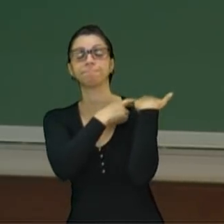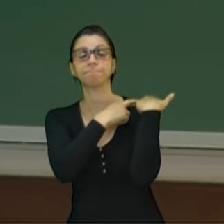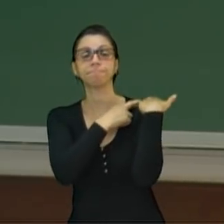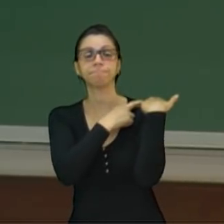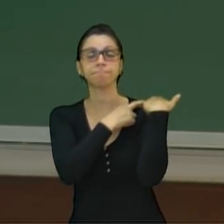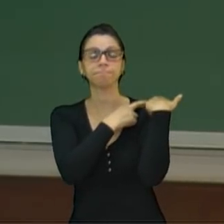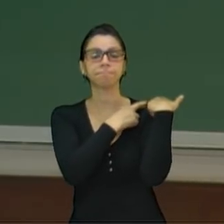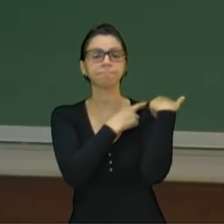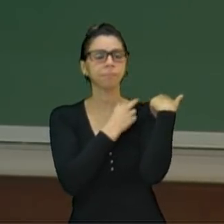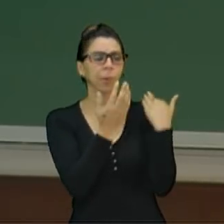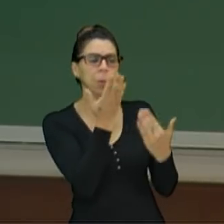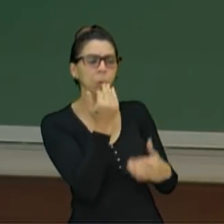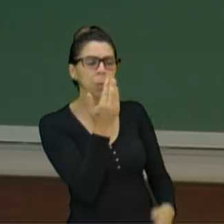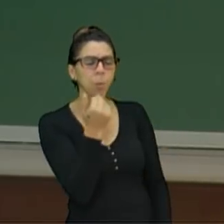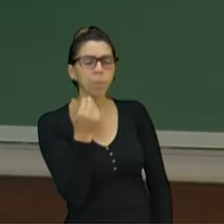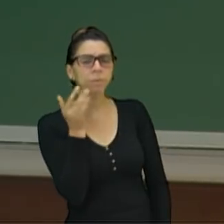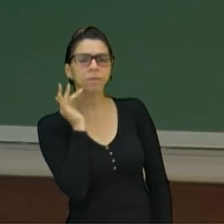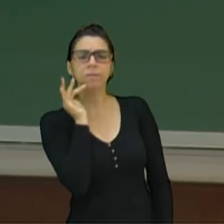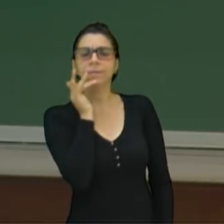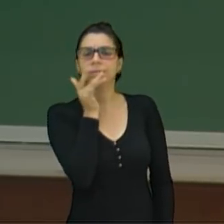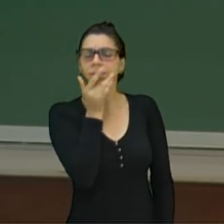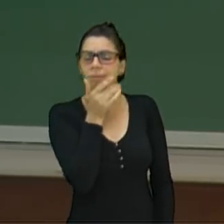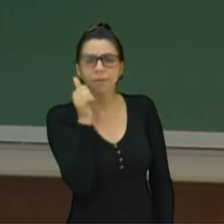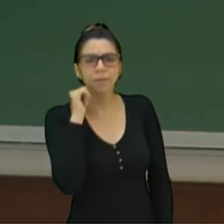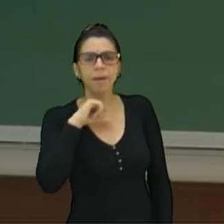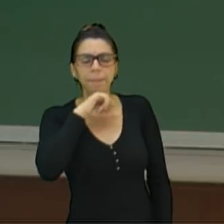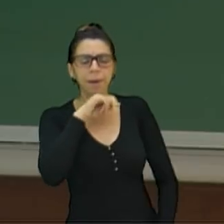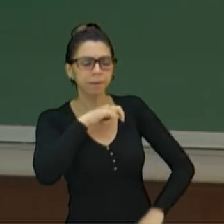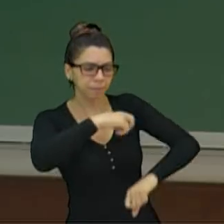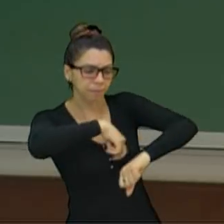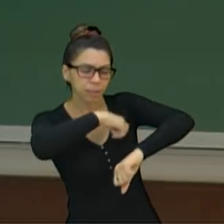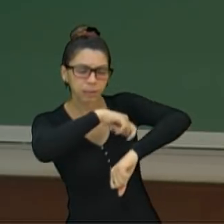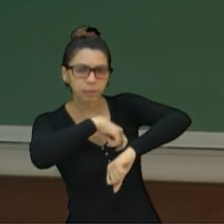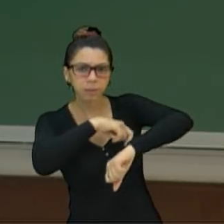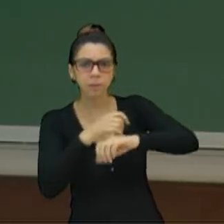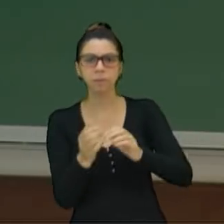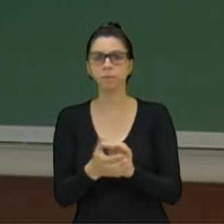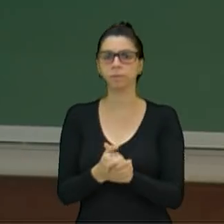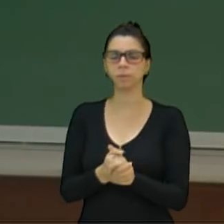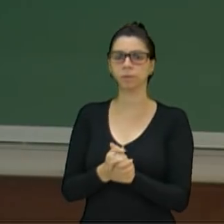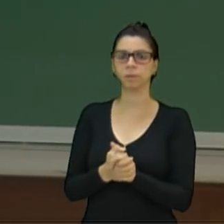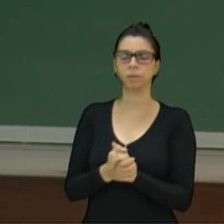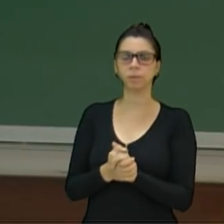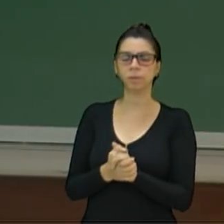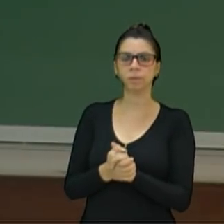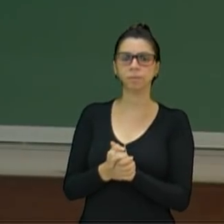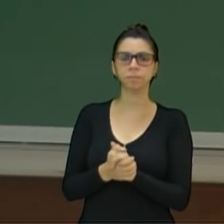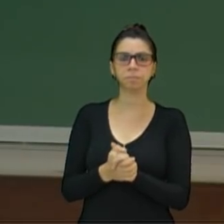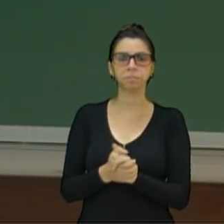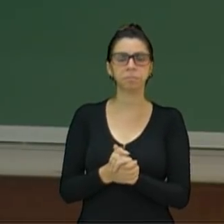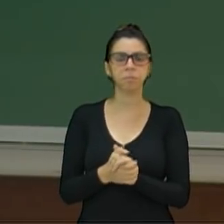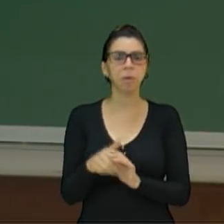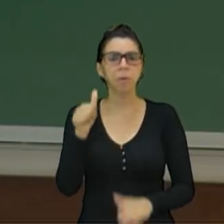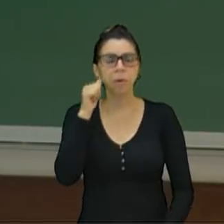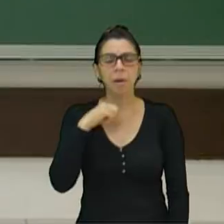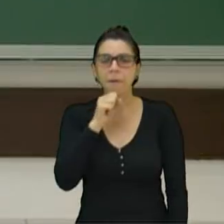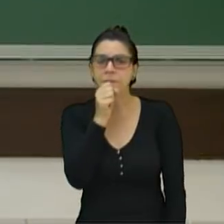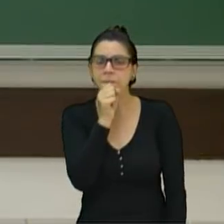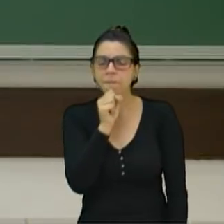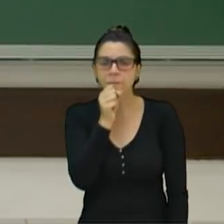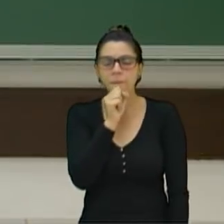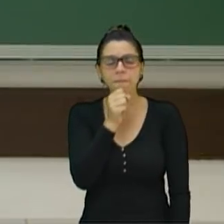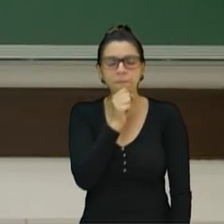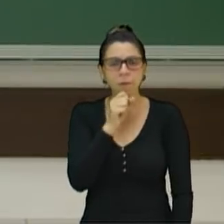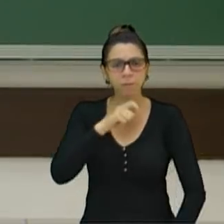que comida gostosa que a mãe está fazendo, o bolo que a avó faz. Língua está relacionada aos